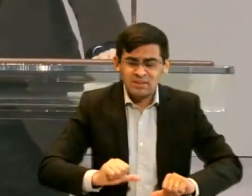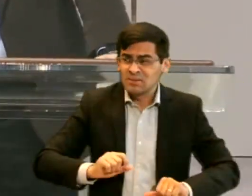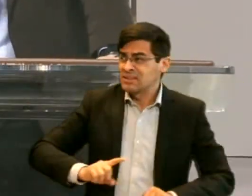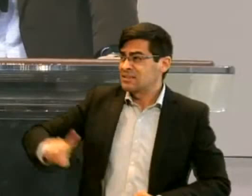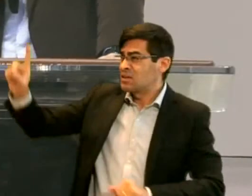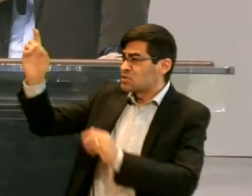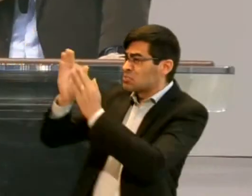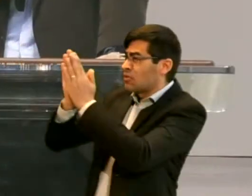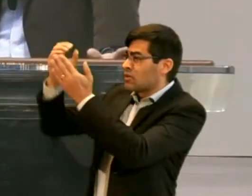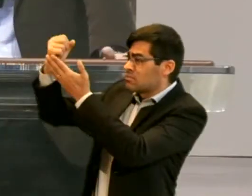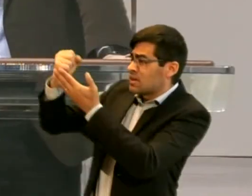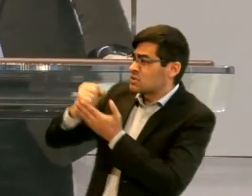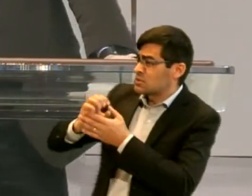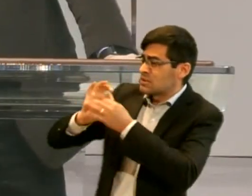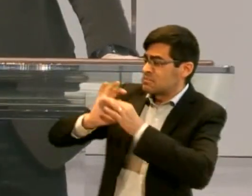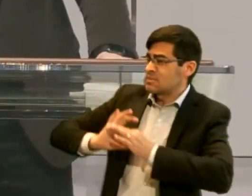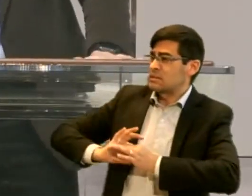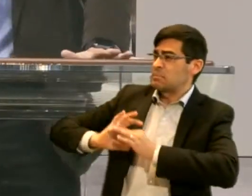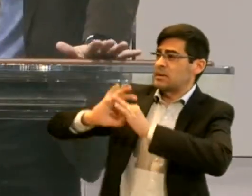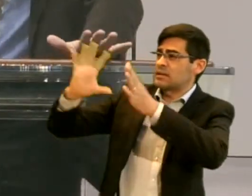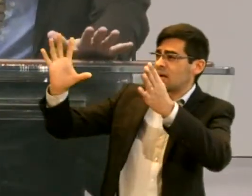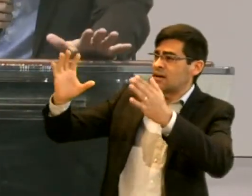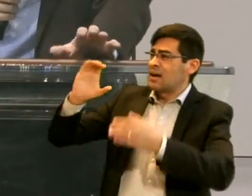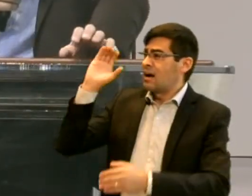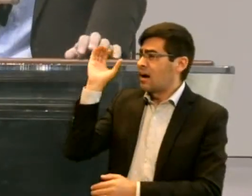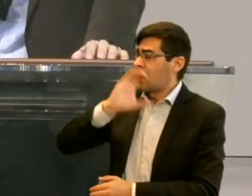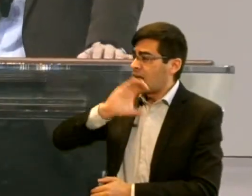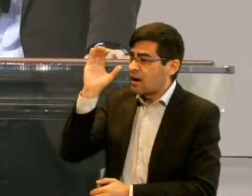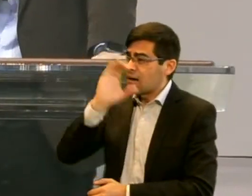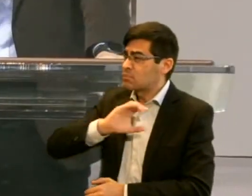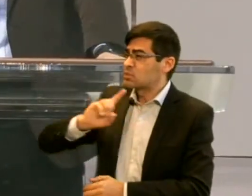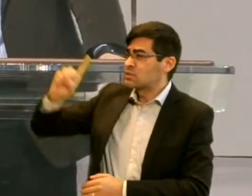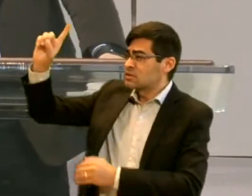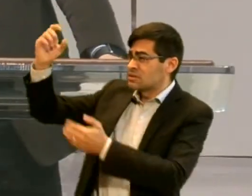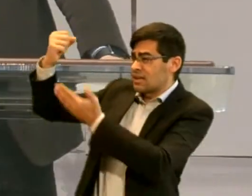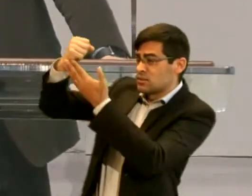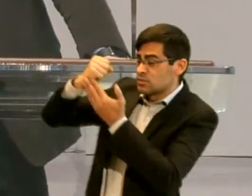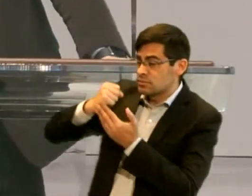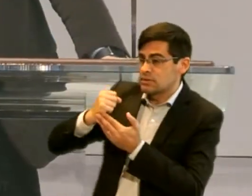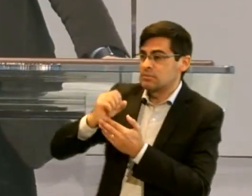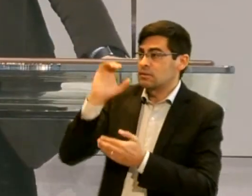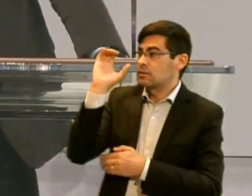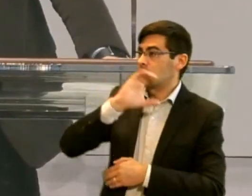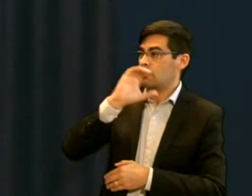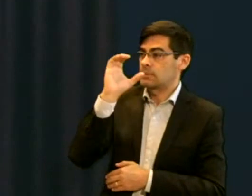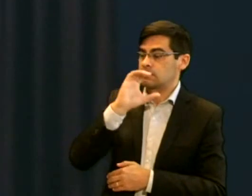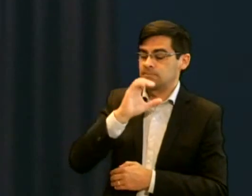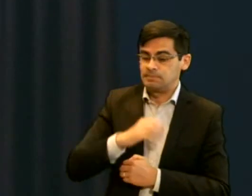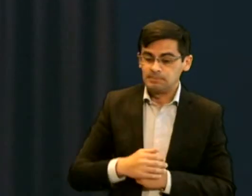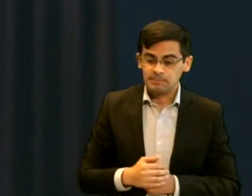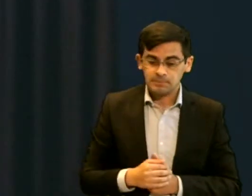em libertar-te, em libertar-me. Apressa-te, Senhor, a ajudar-me.